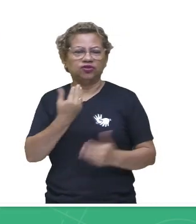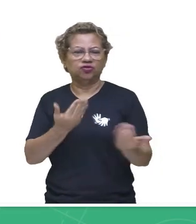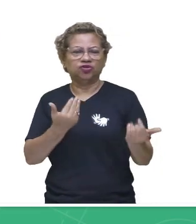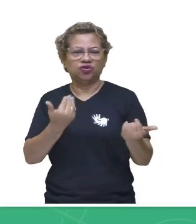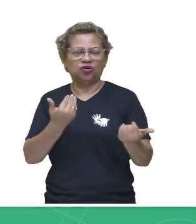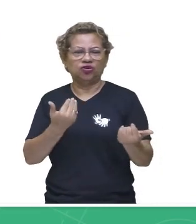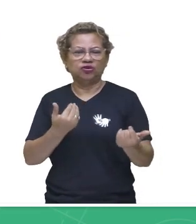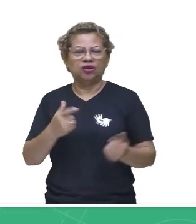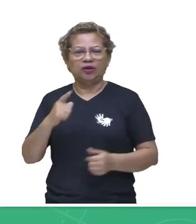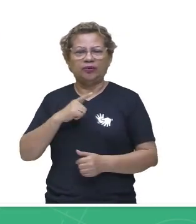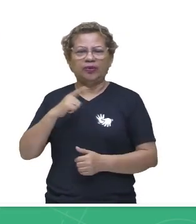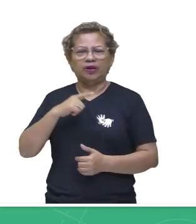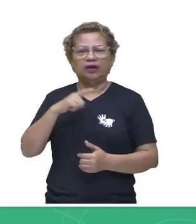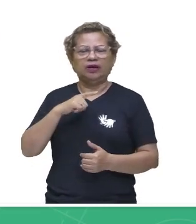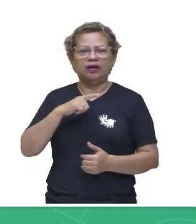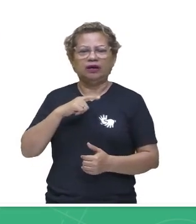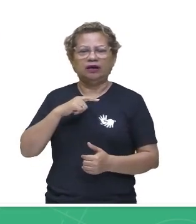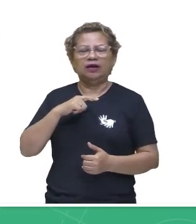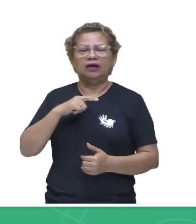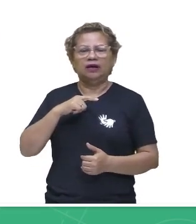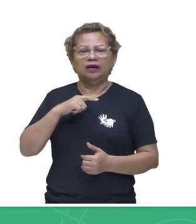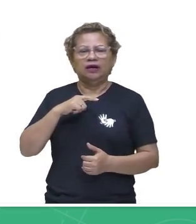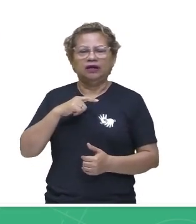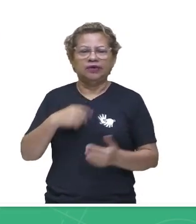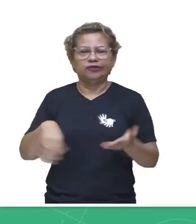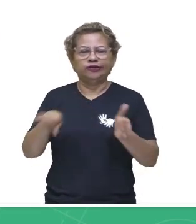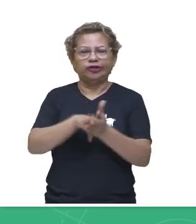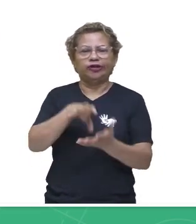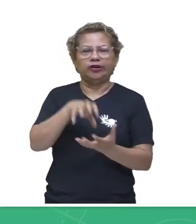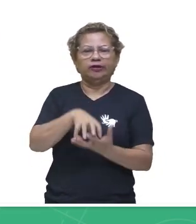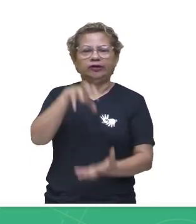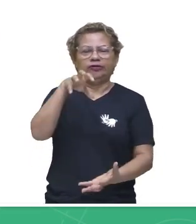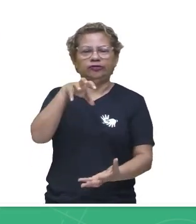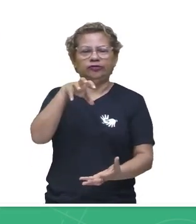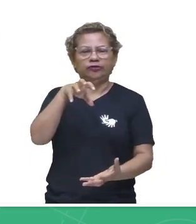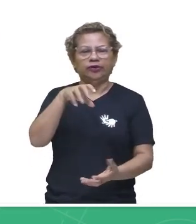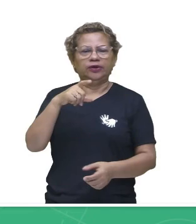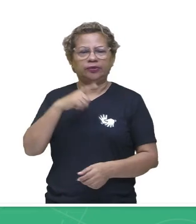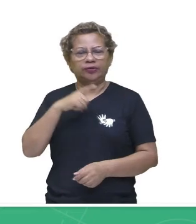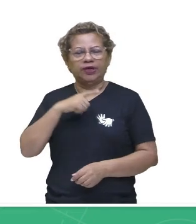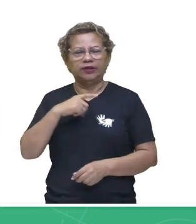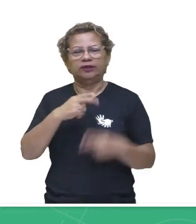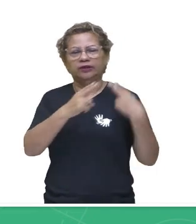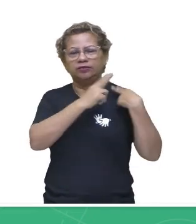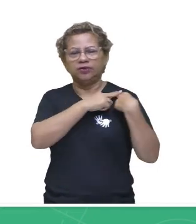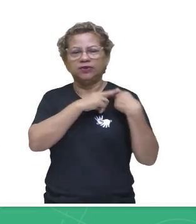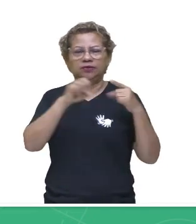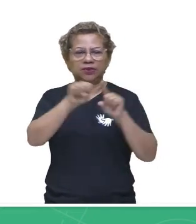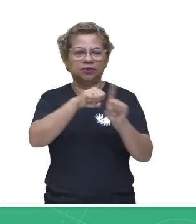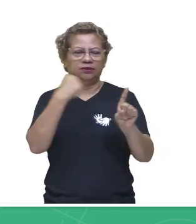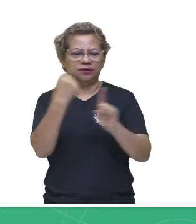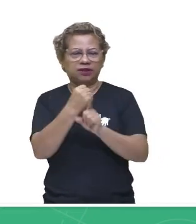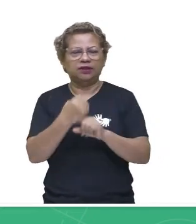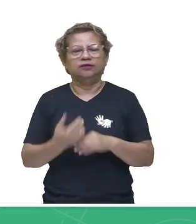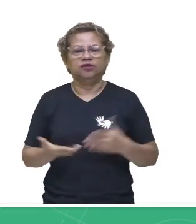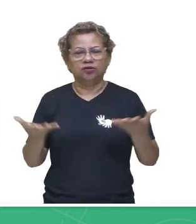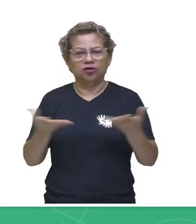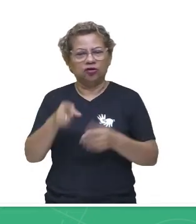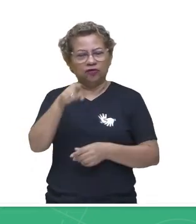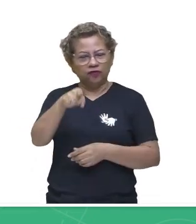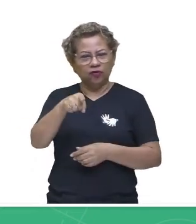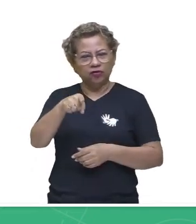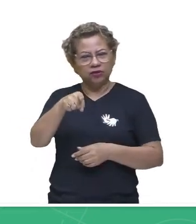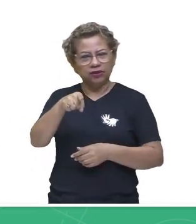atingirem a fase adulta e de responsabilidade na sociedade. Então vamos agora ver como é que os